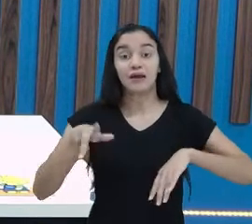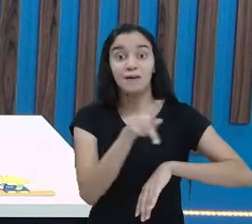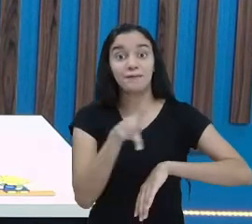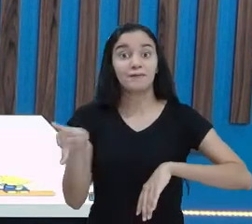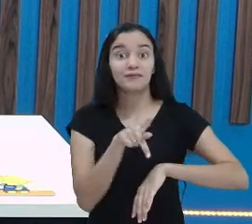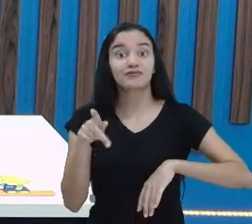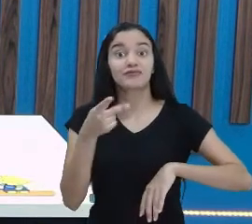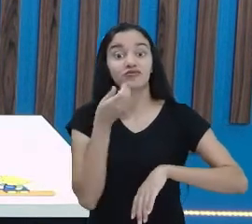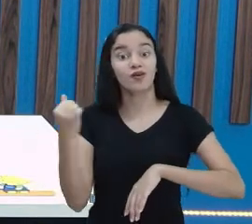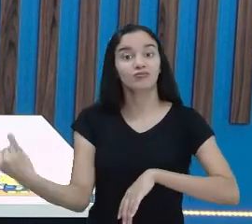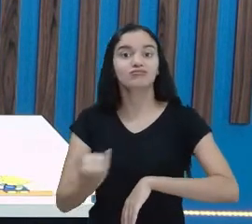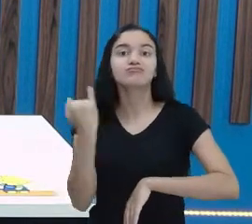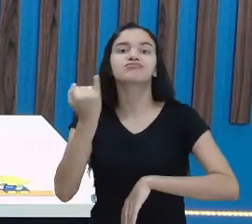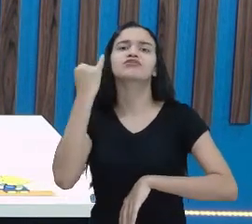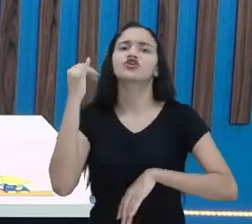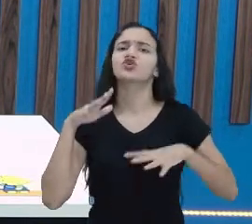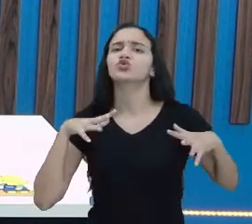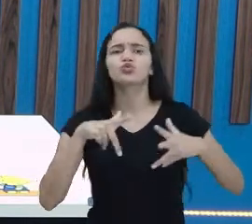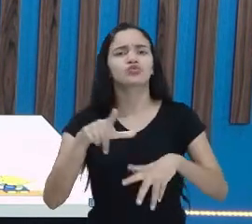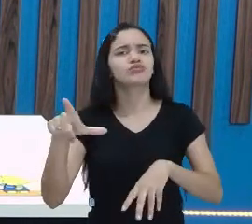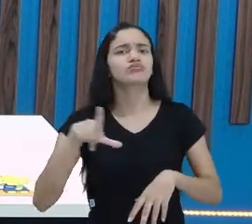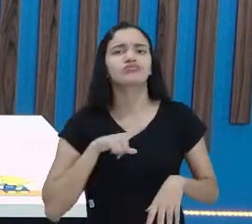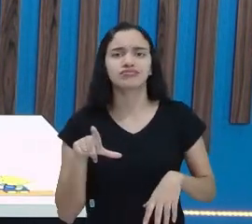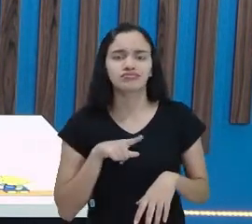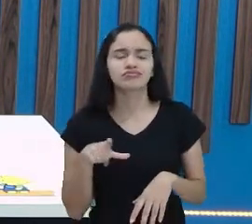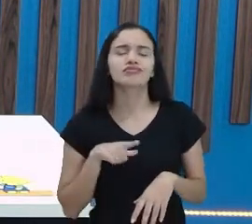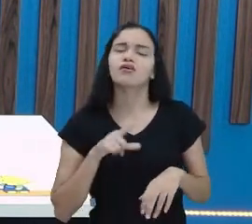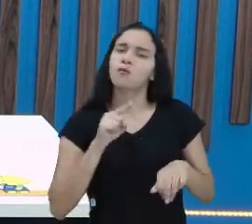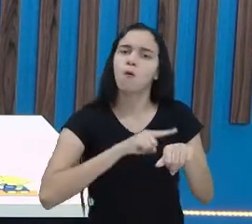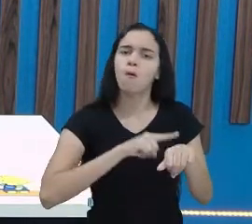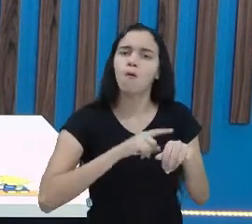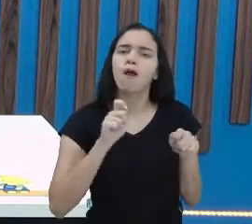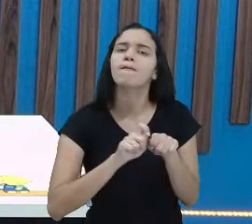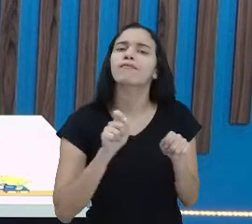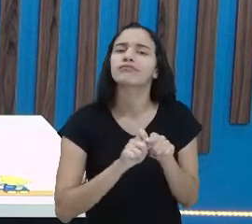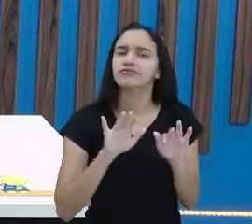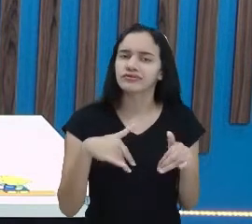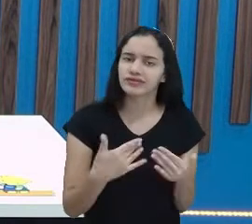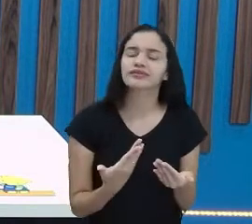muito importante. Tudo tem uma hora para se fazer. E justamente por ter